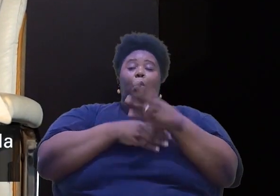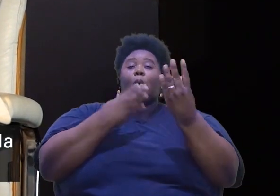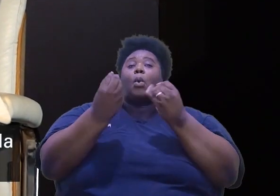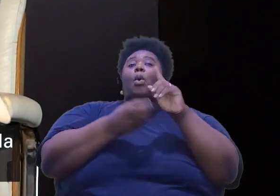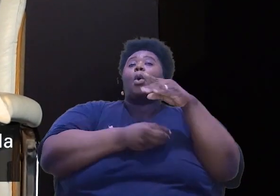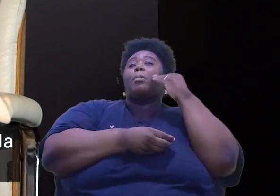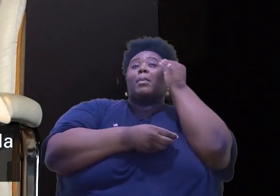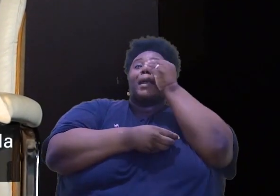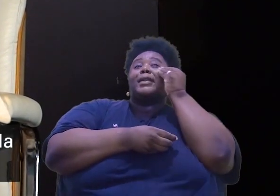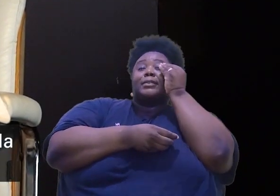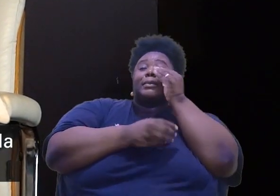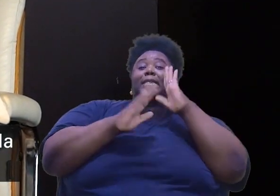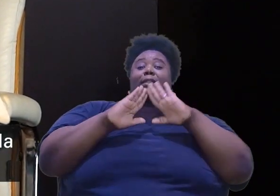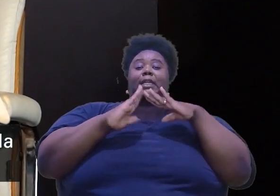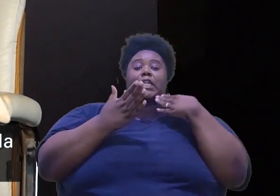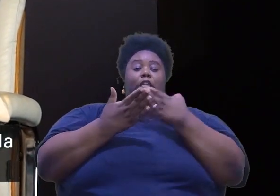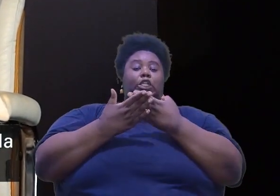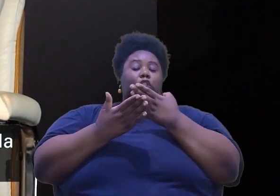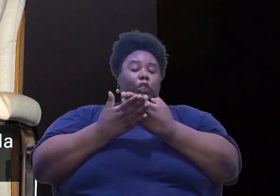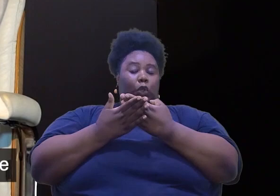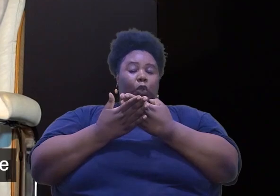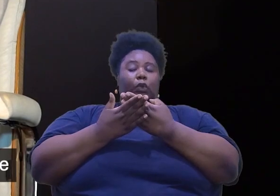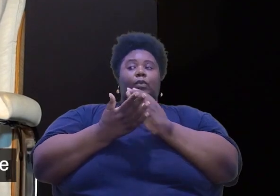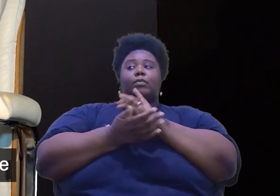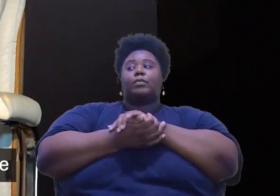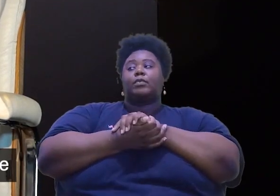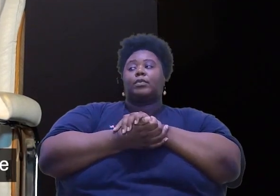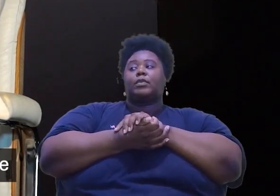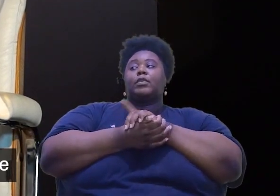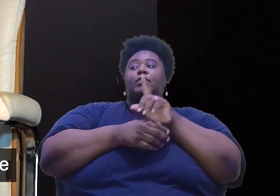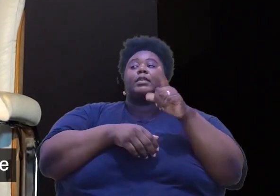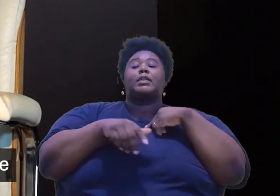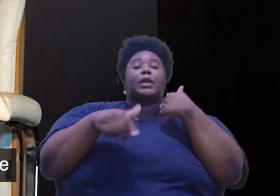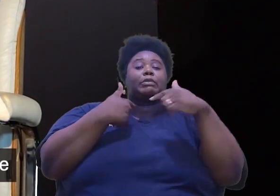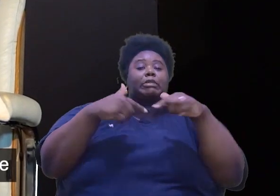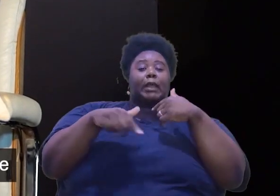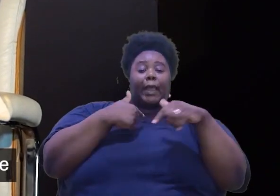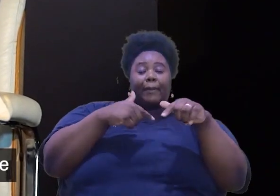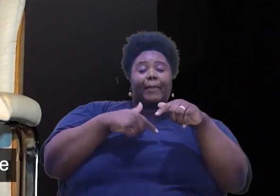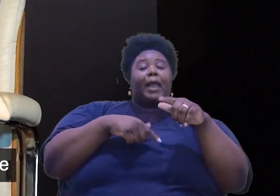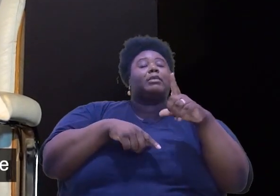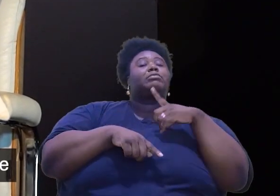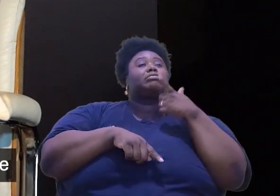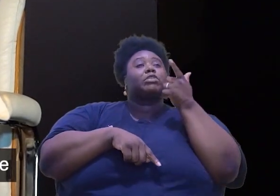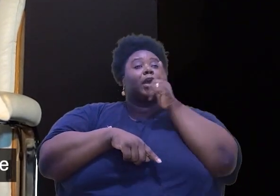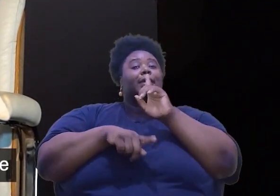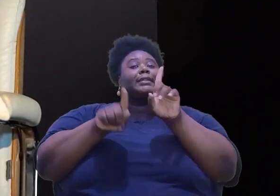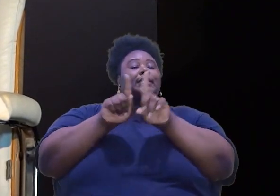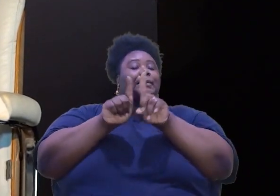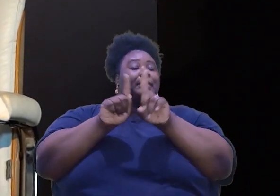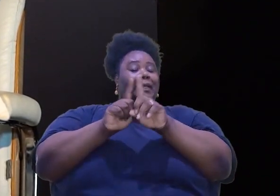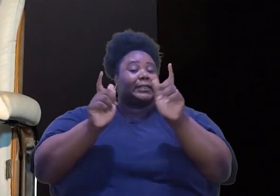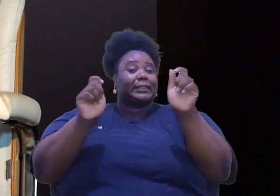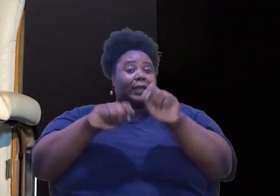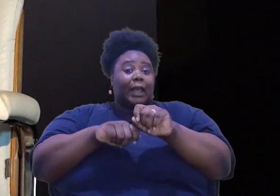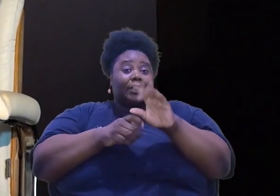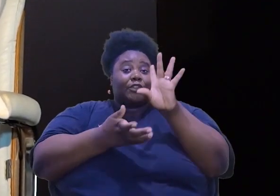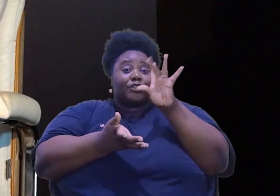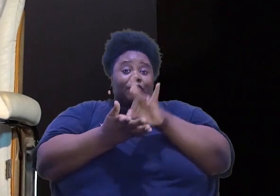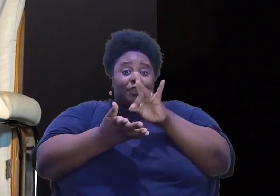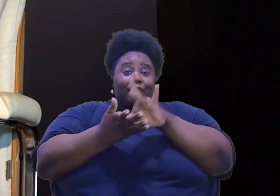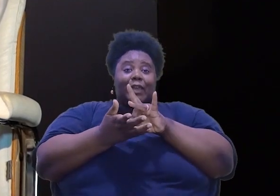essa experiência de uma escola, e você, pelo desempenho, ganha a possibilidade, né, literalmente,